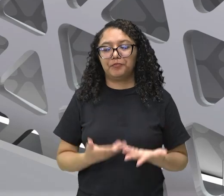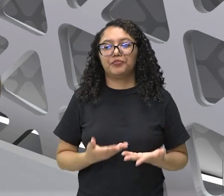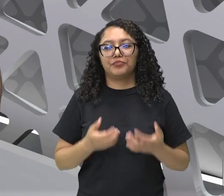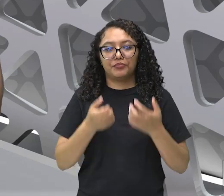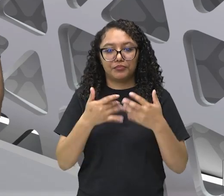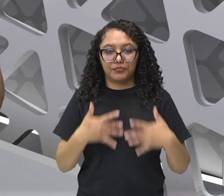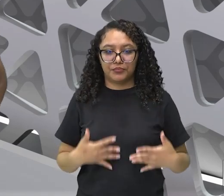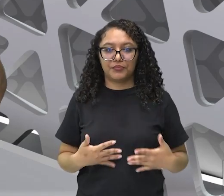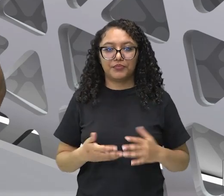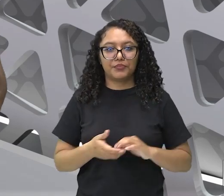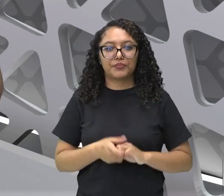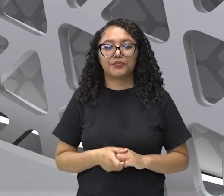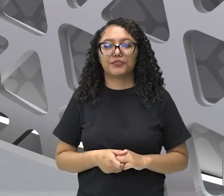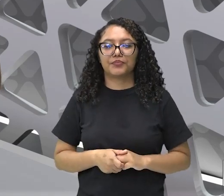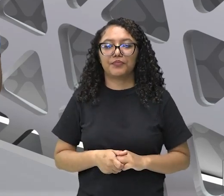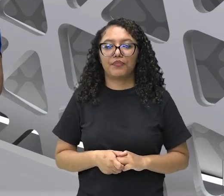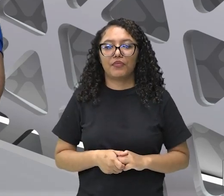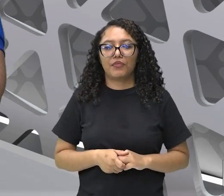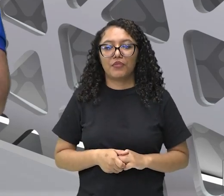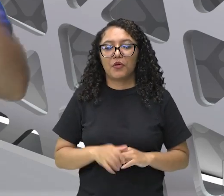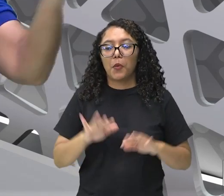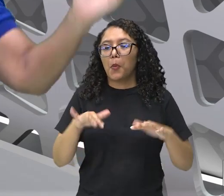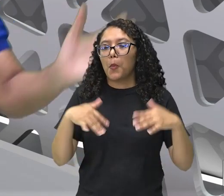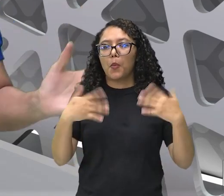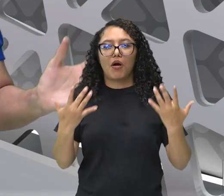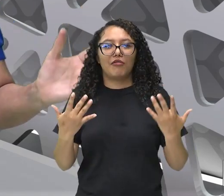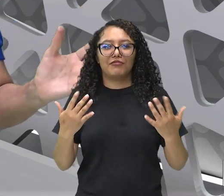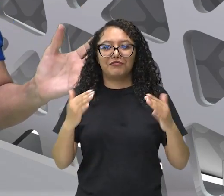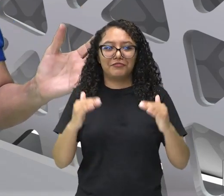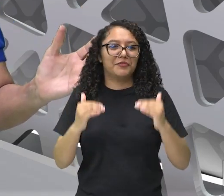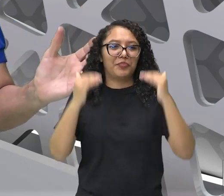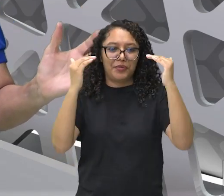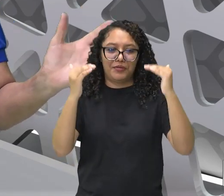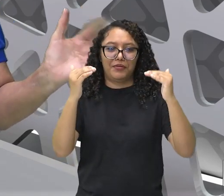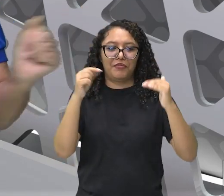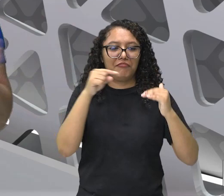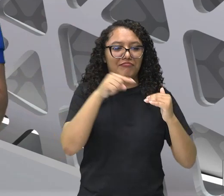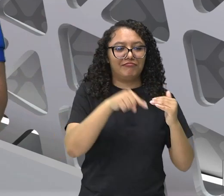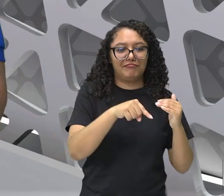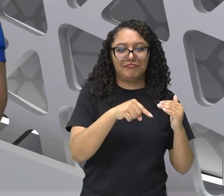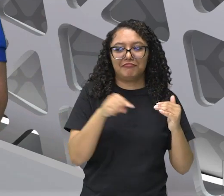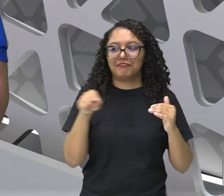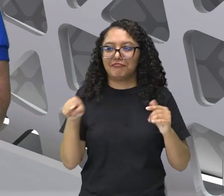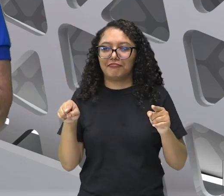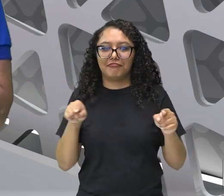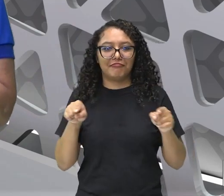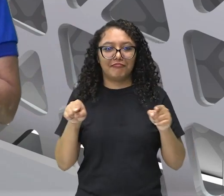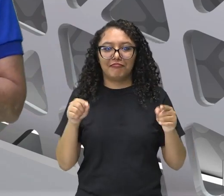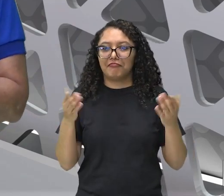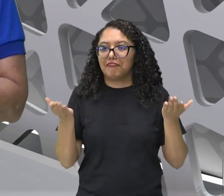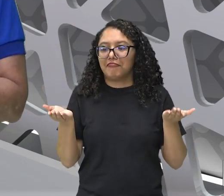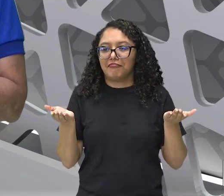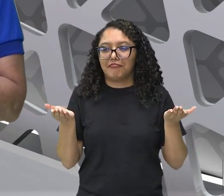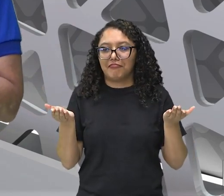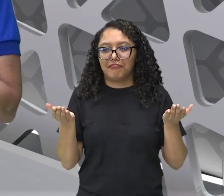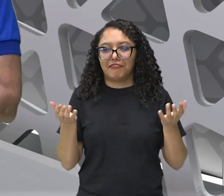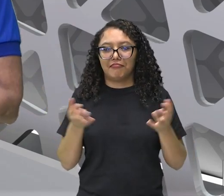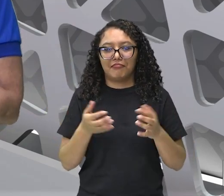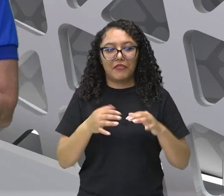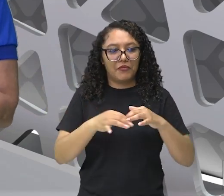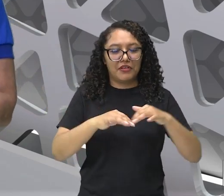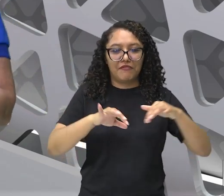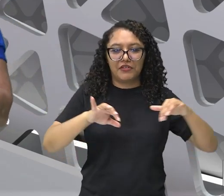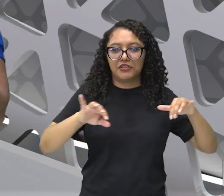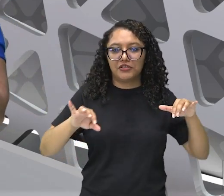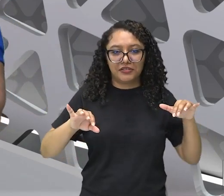juntos. Qual é superior? Uma pode ser afastada, eliminada e